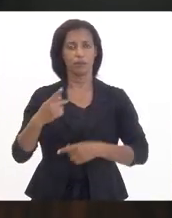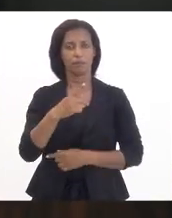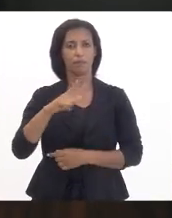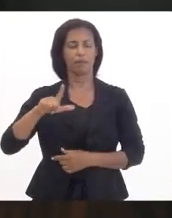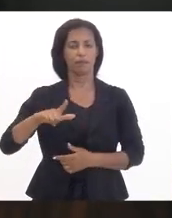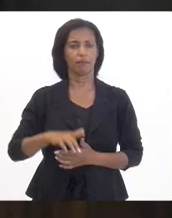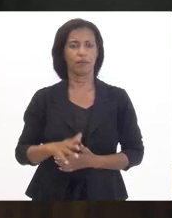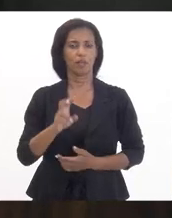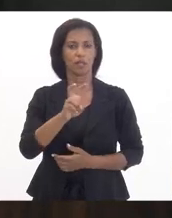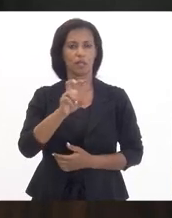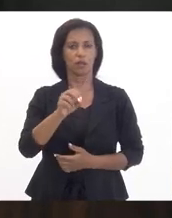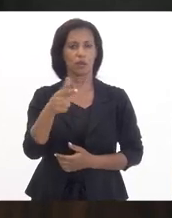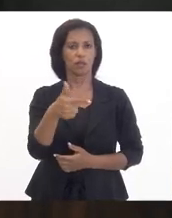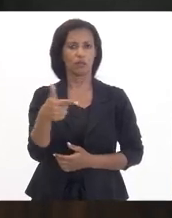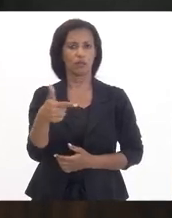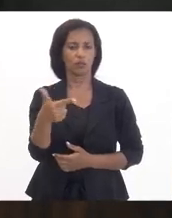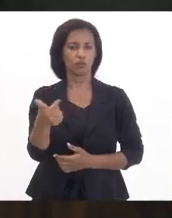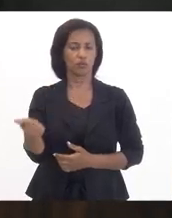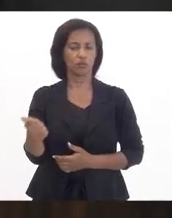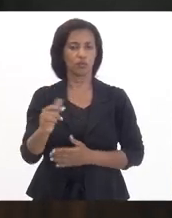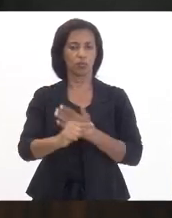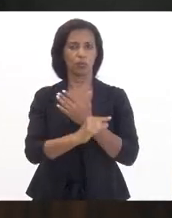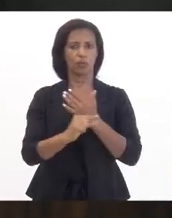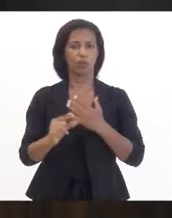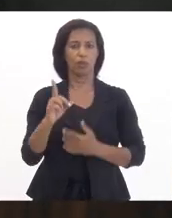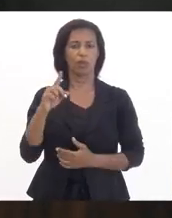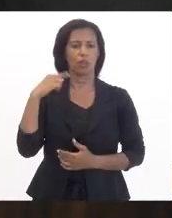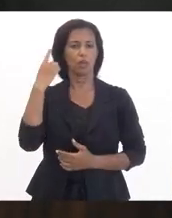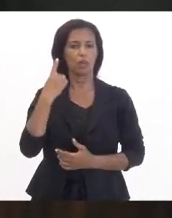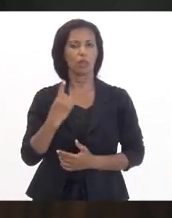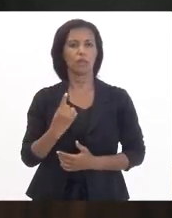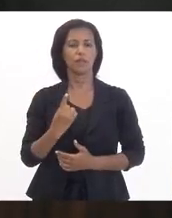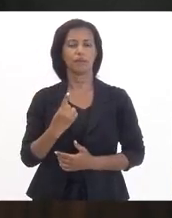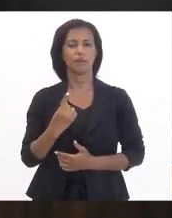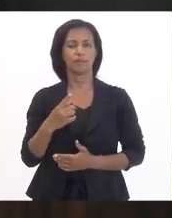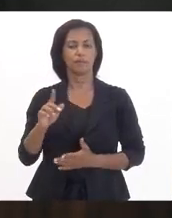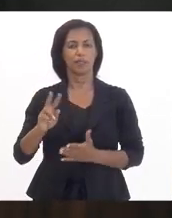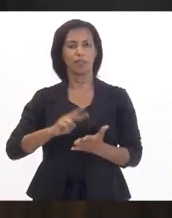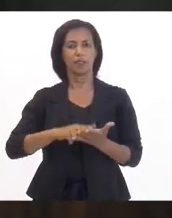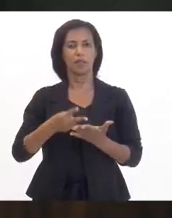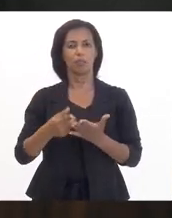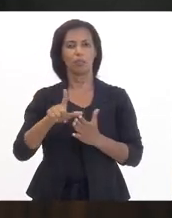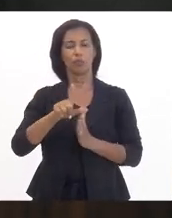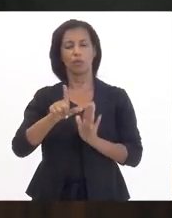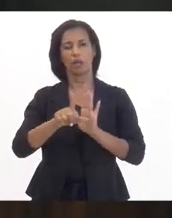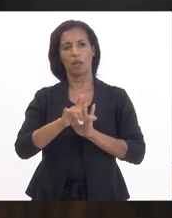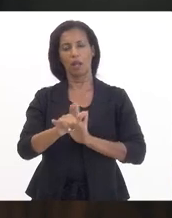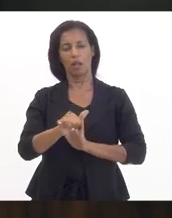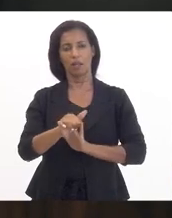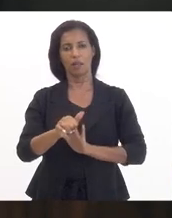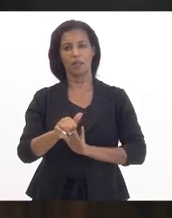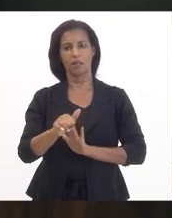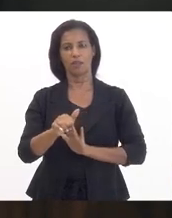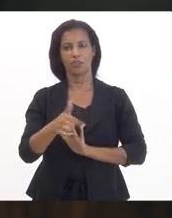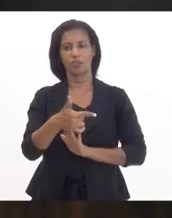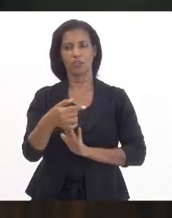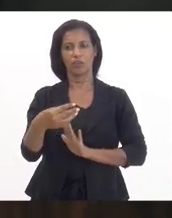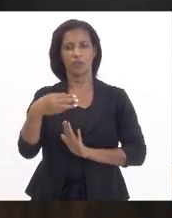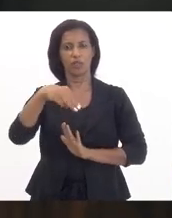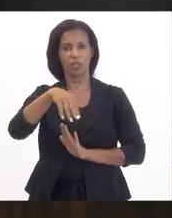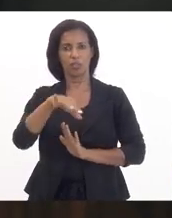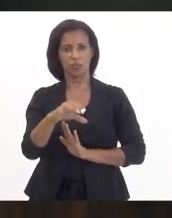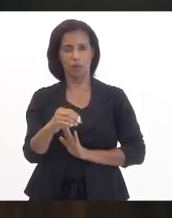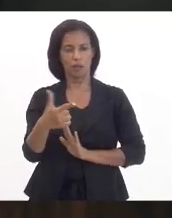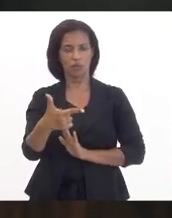de lei 5022 de 21, de autoria da deputada Dani Monteiro, que altera a lei 9.223 de 23 de março de